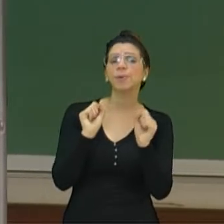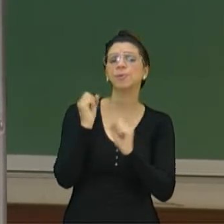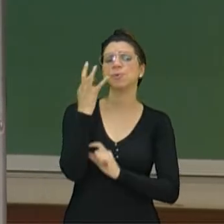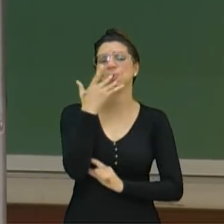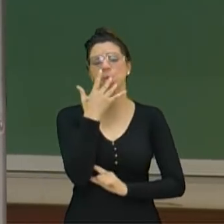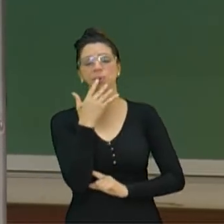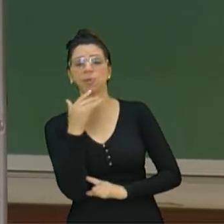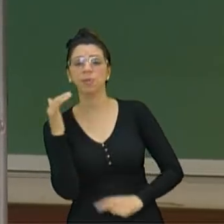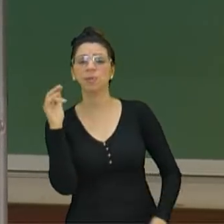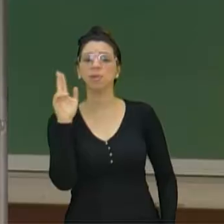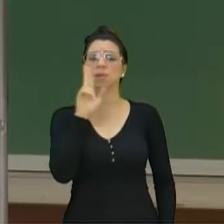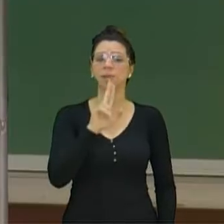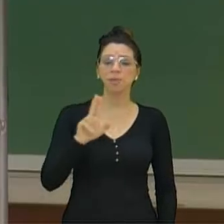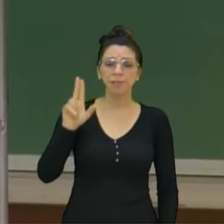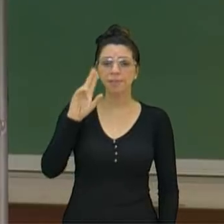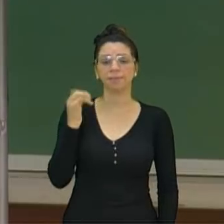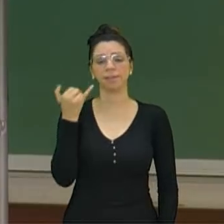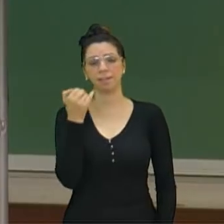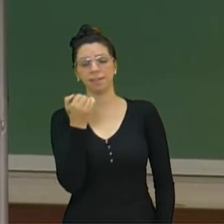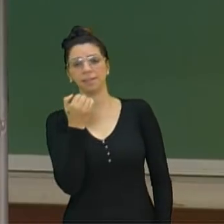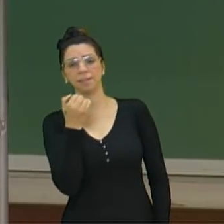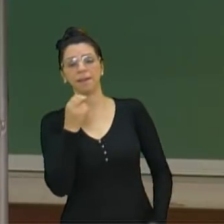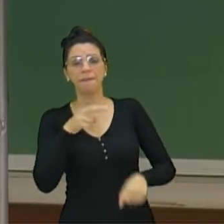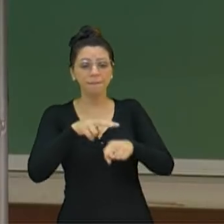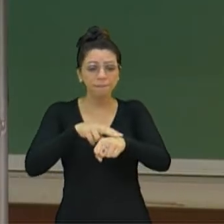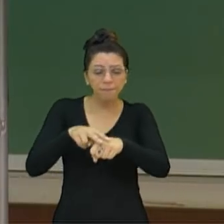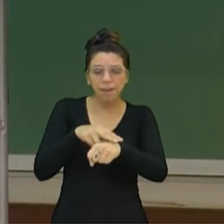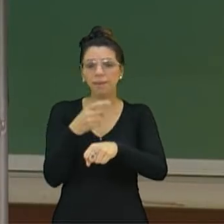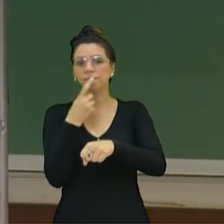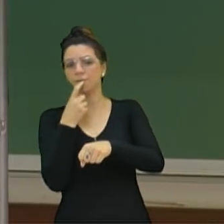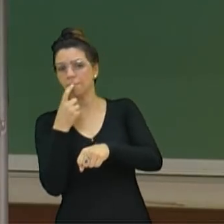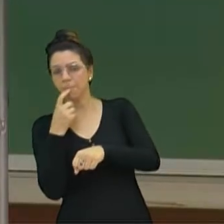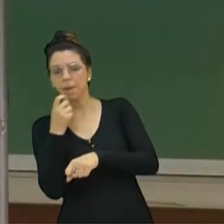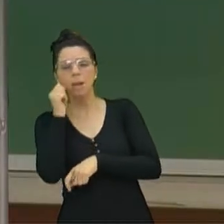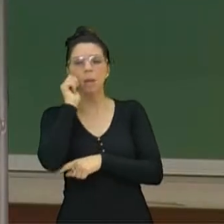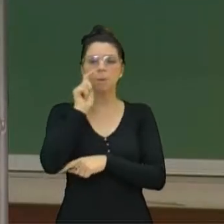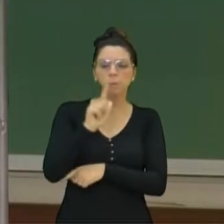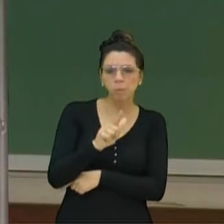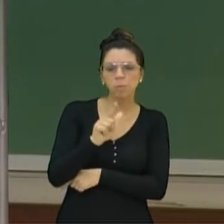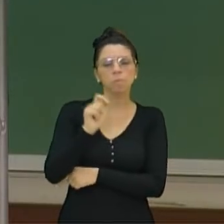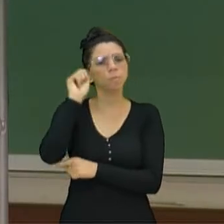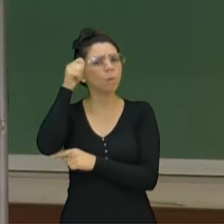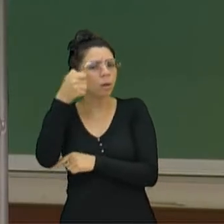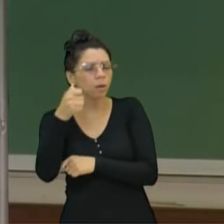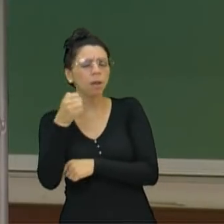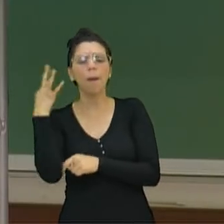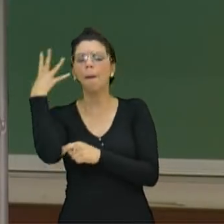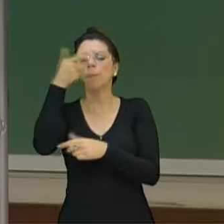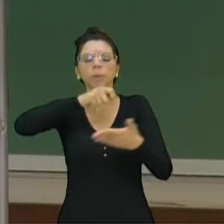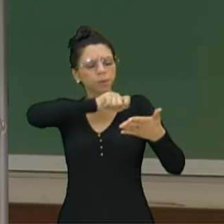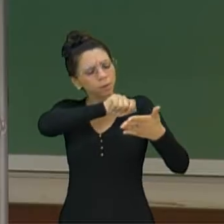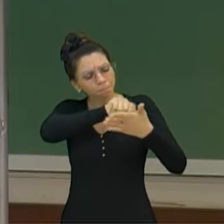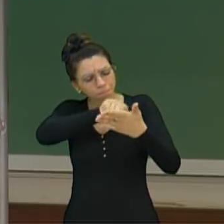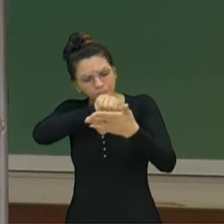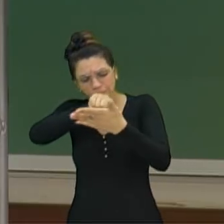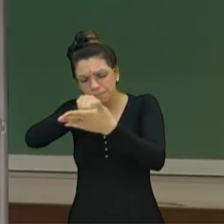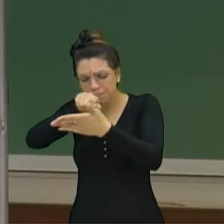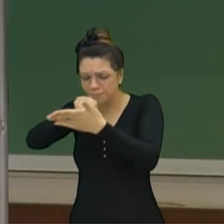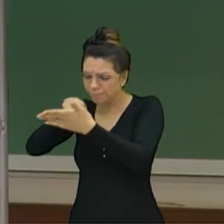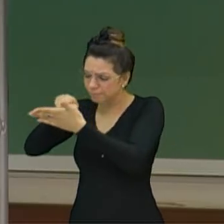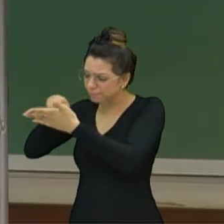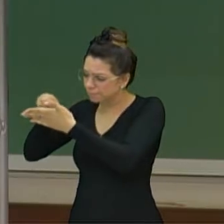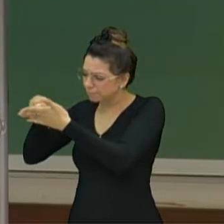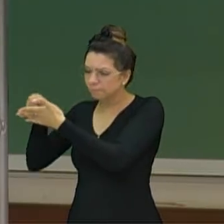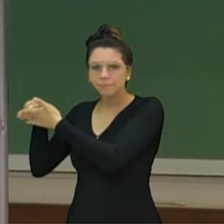caneta verde, uma caneta vermelha, uma caneta azul, preta, faz bem bonitinho, caprichado. Quando voltarmos à